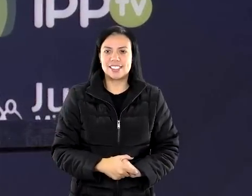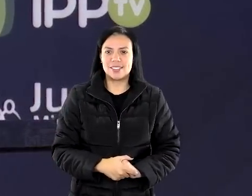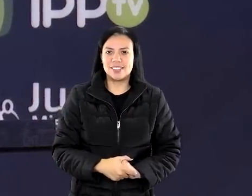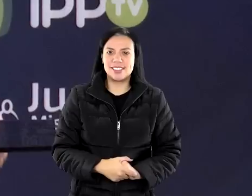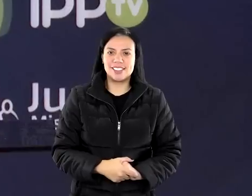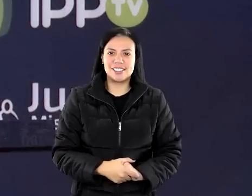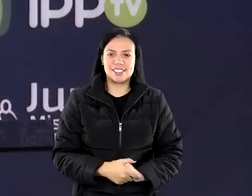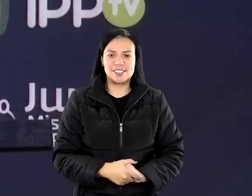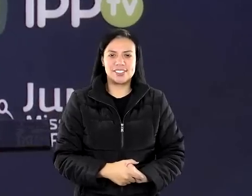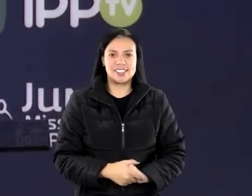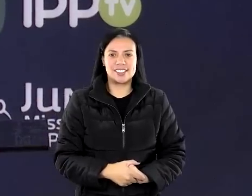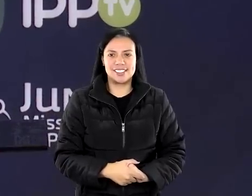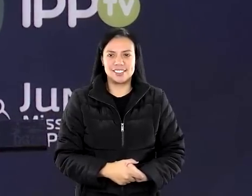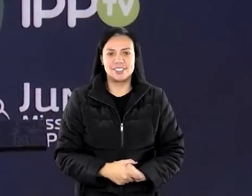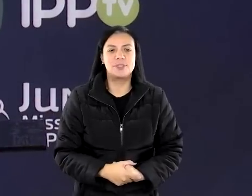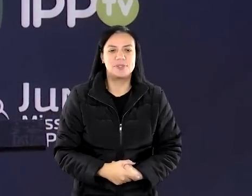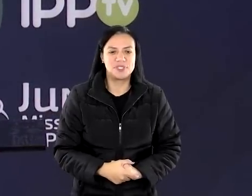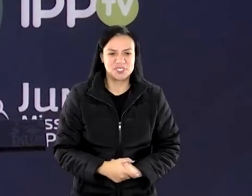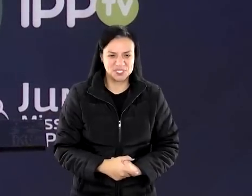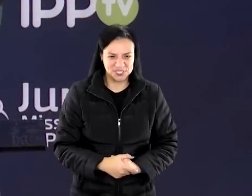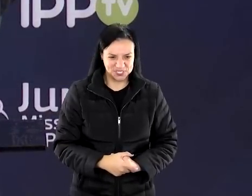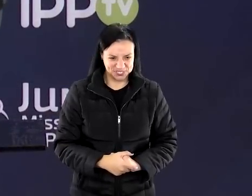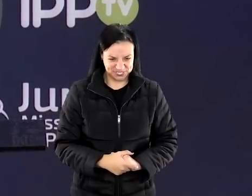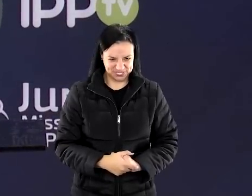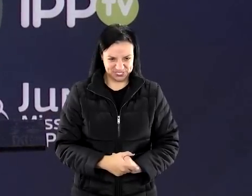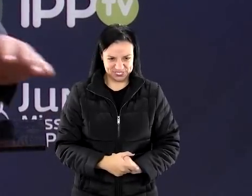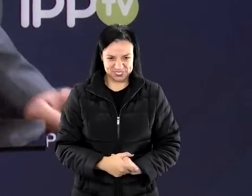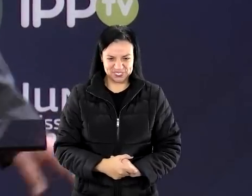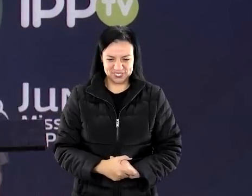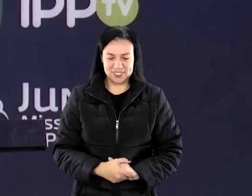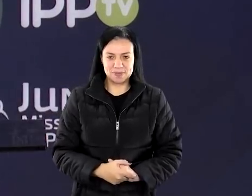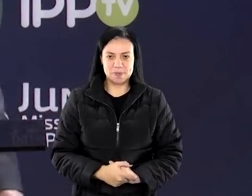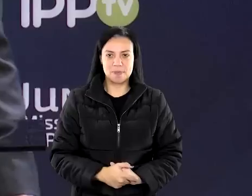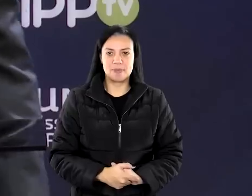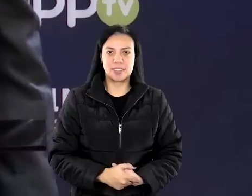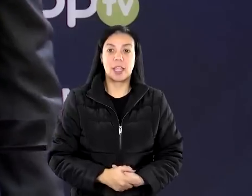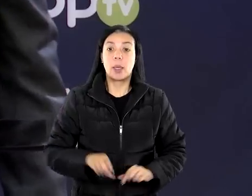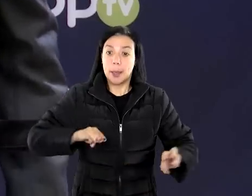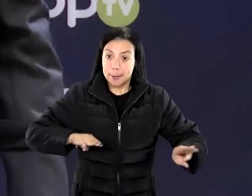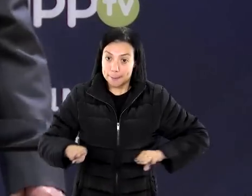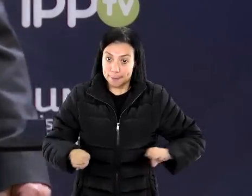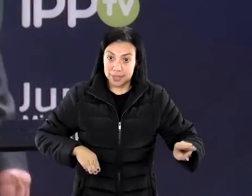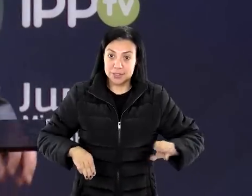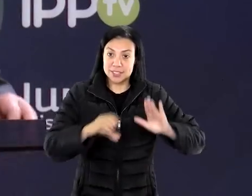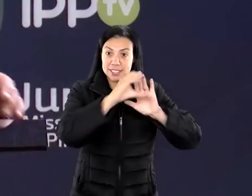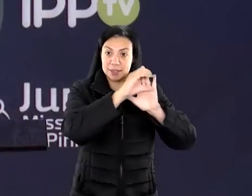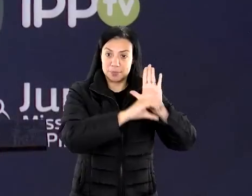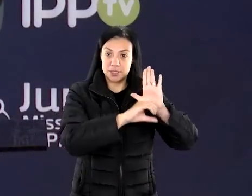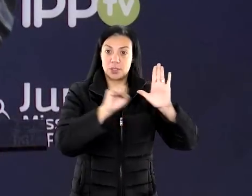Versículo 18. Oh, desculpa, vamos lá. Estou meio perturbado hoje. Marcos 8.